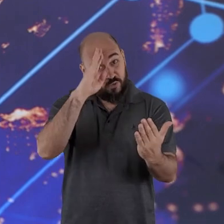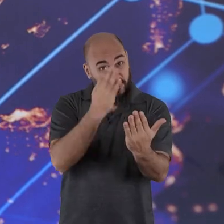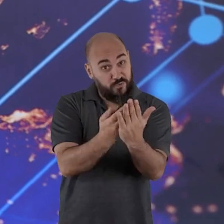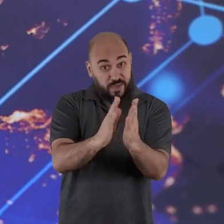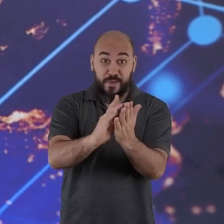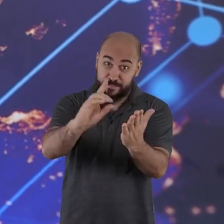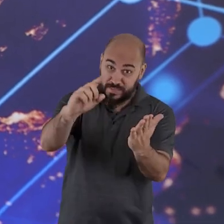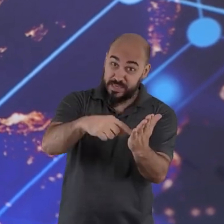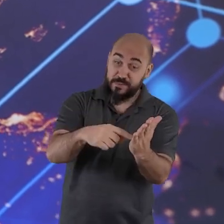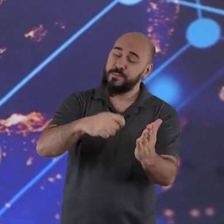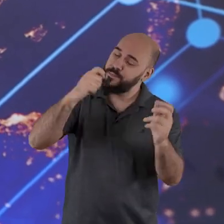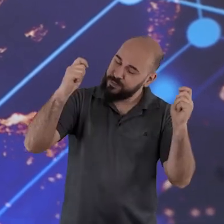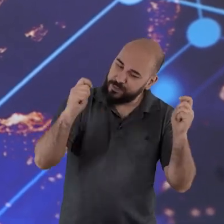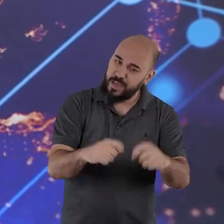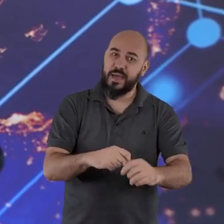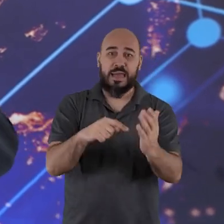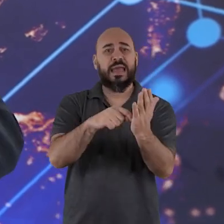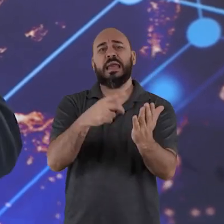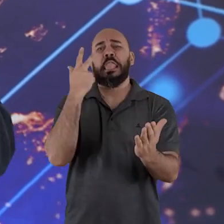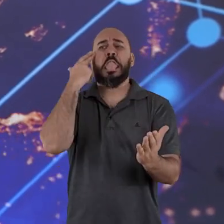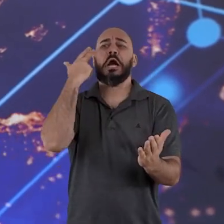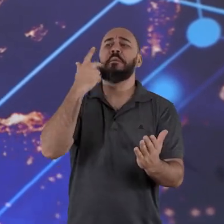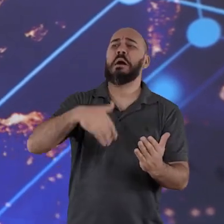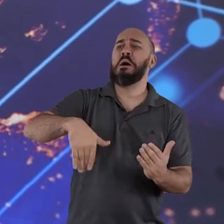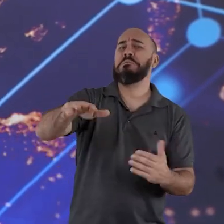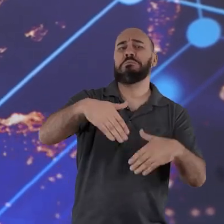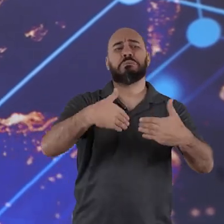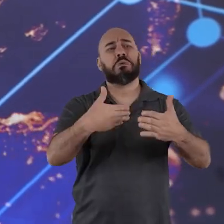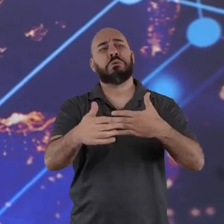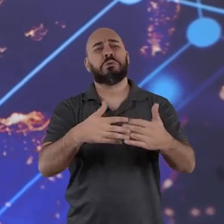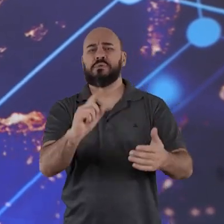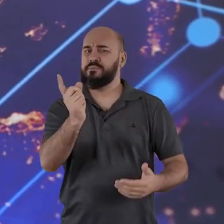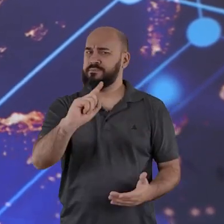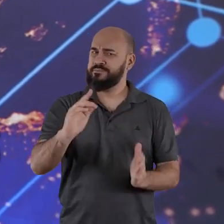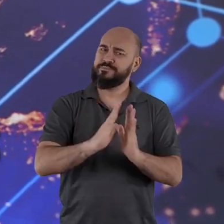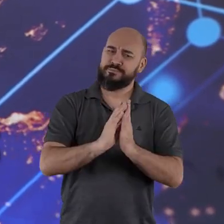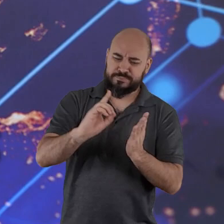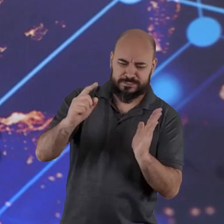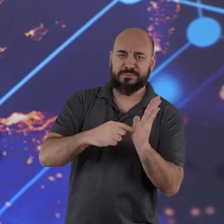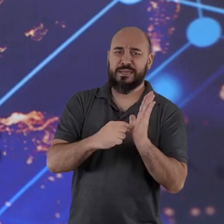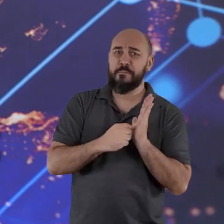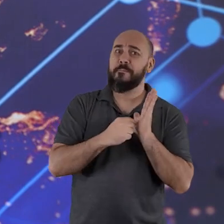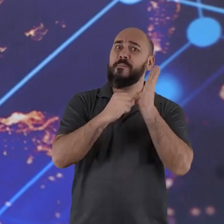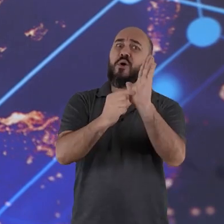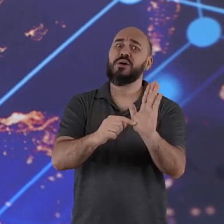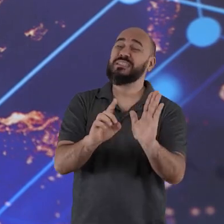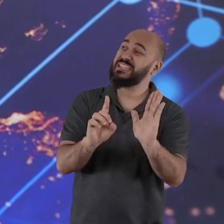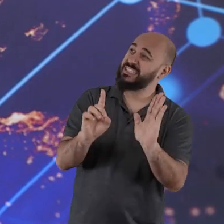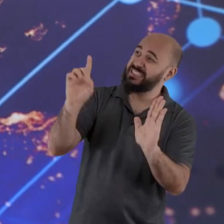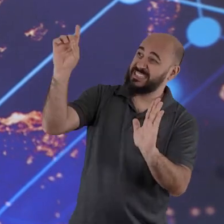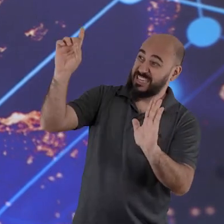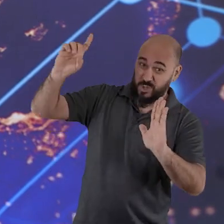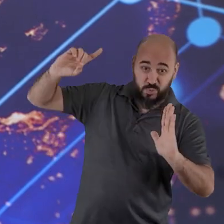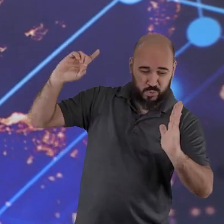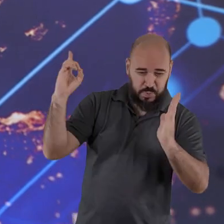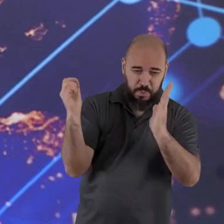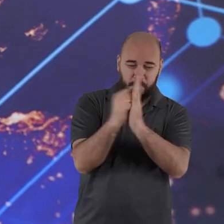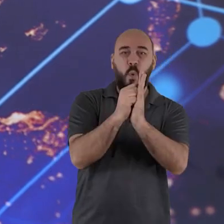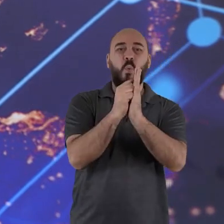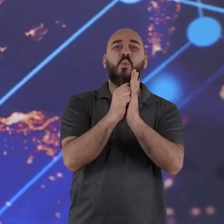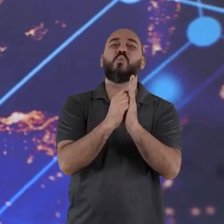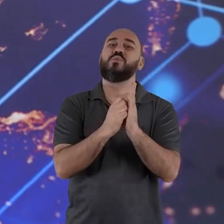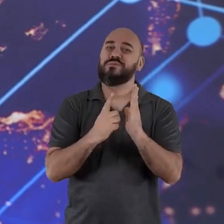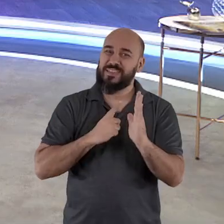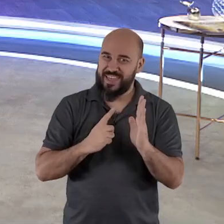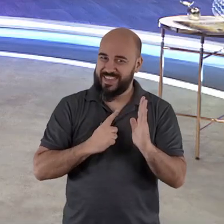Bíblia Sagrada, não é um livro humano, não é um livro qualquer, mas é a revelação de Deus para a minha vida e para a sua